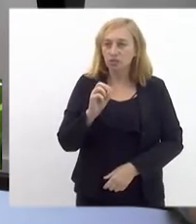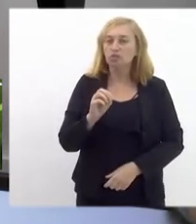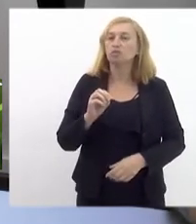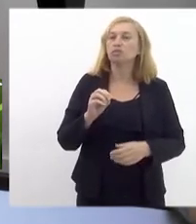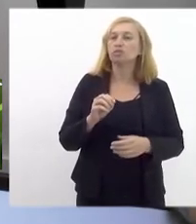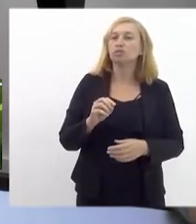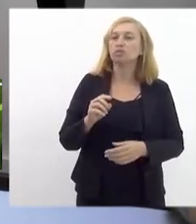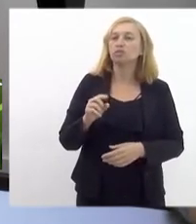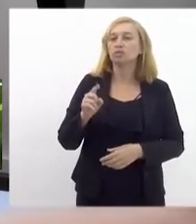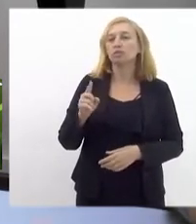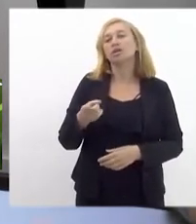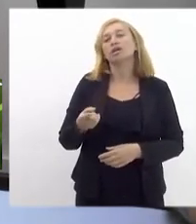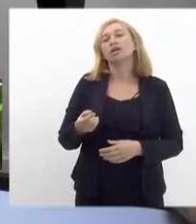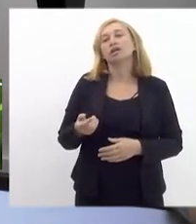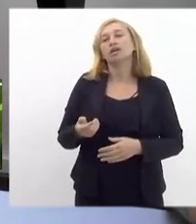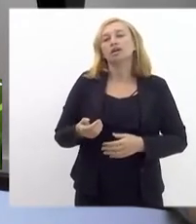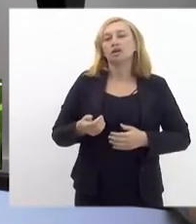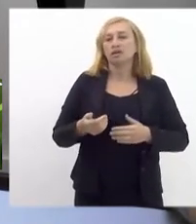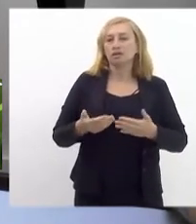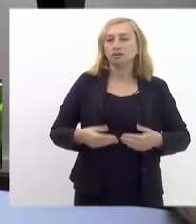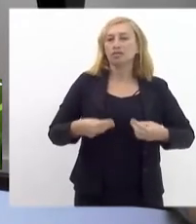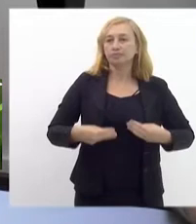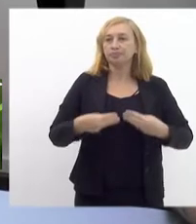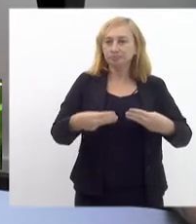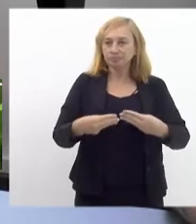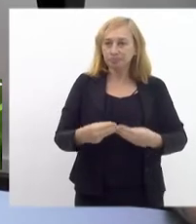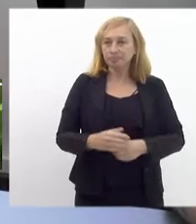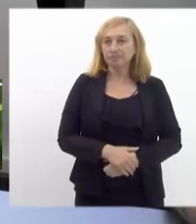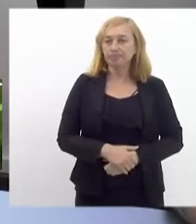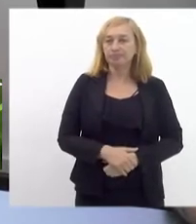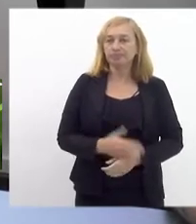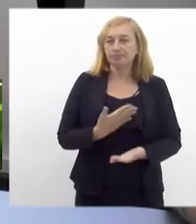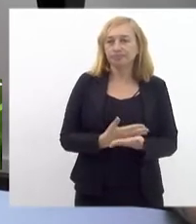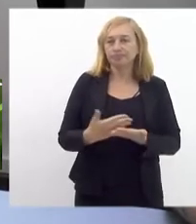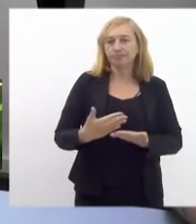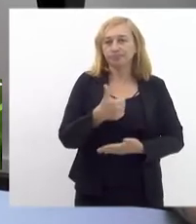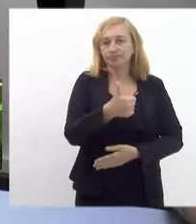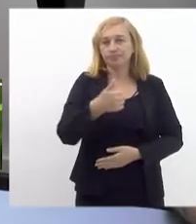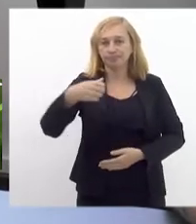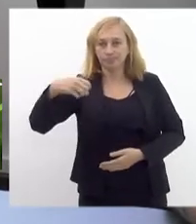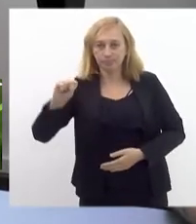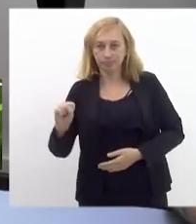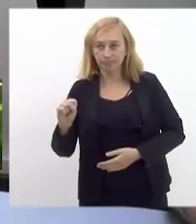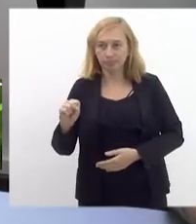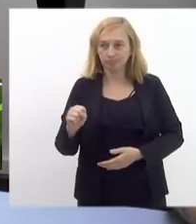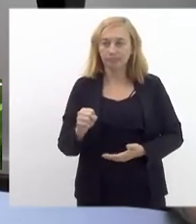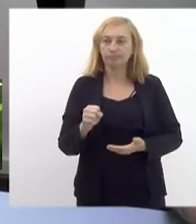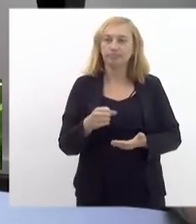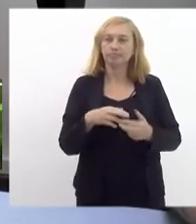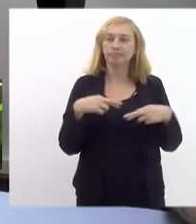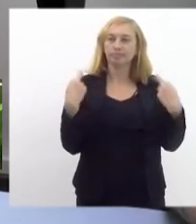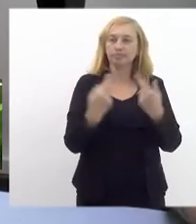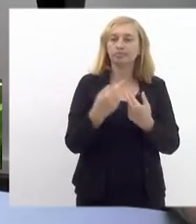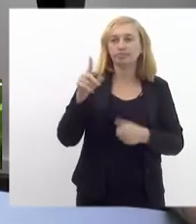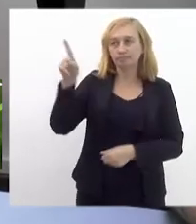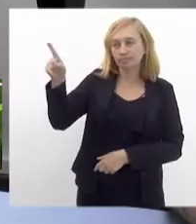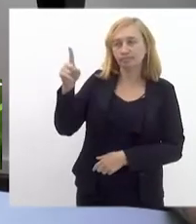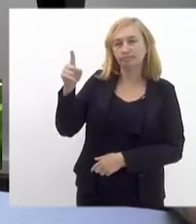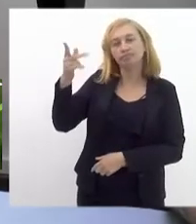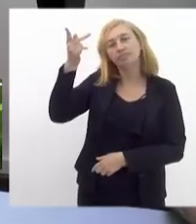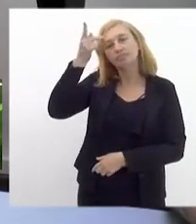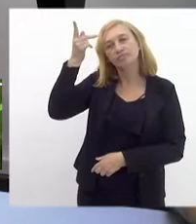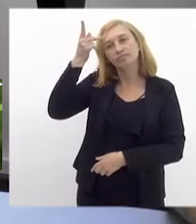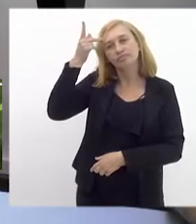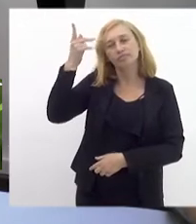era ministro, da formulação do marco legal, que começou em 2008, numa reunião lá na SPPC em São Paulo, né, que